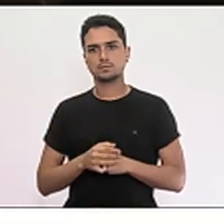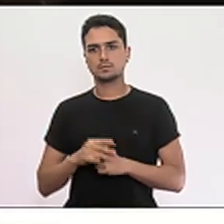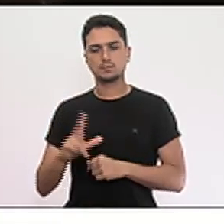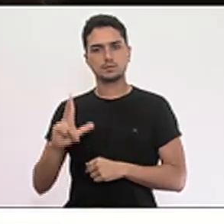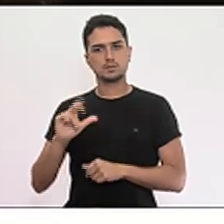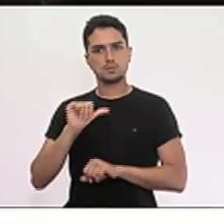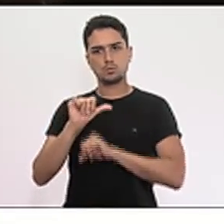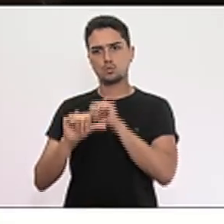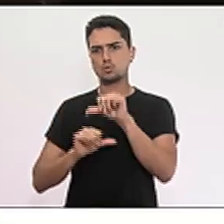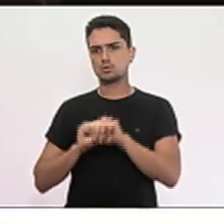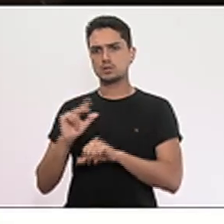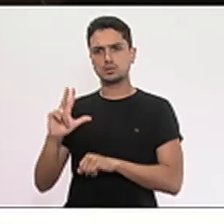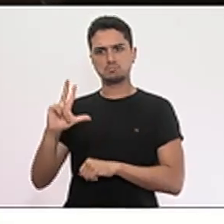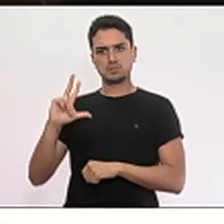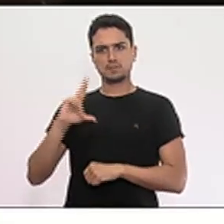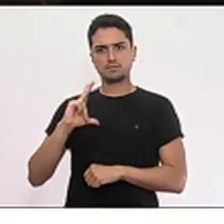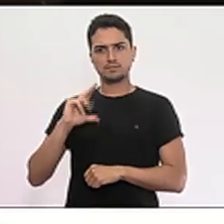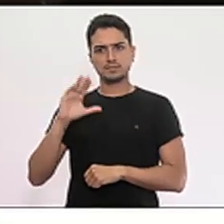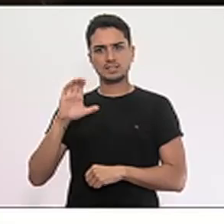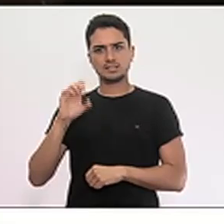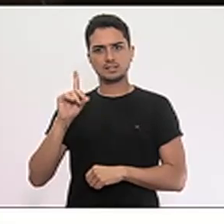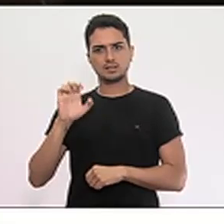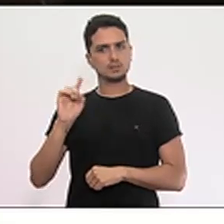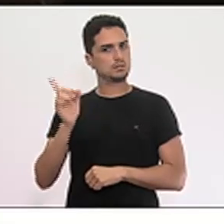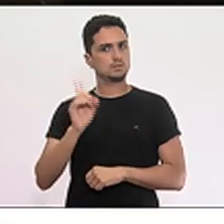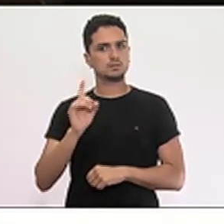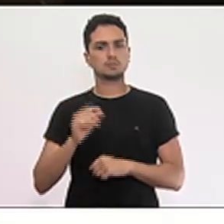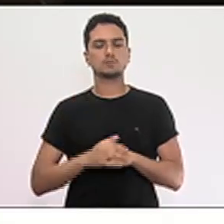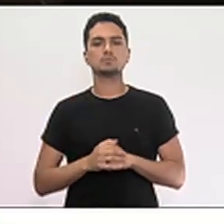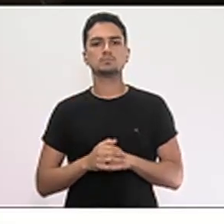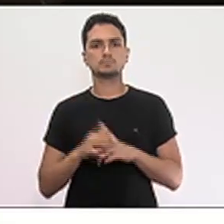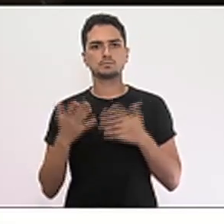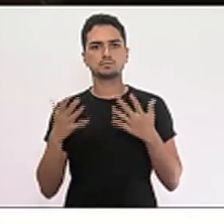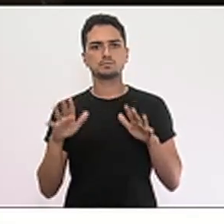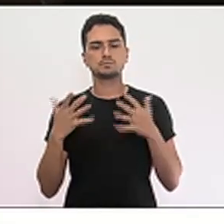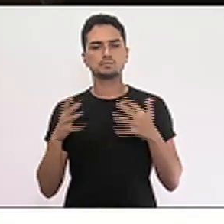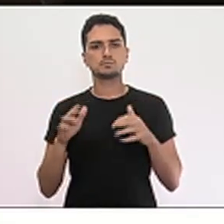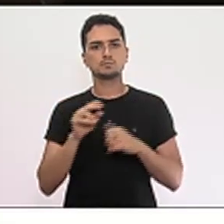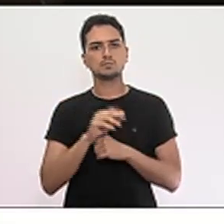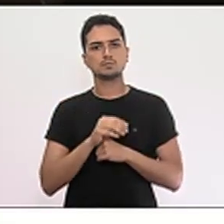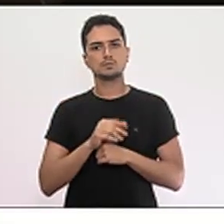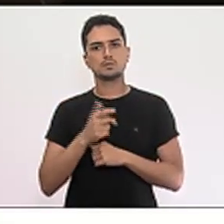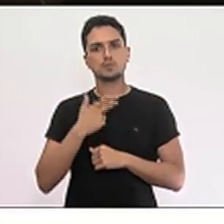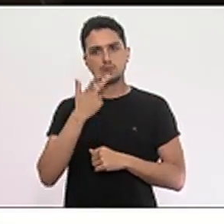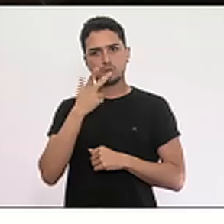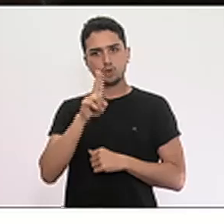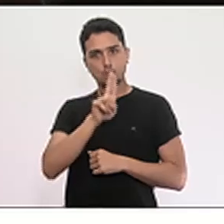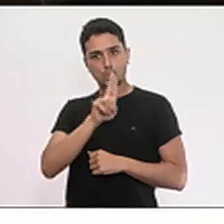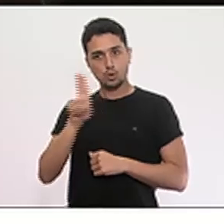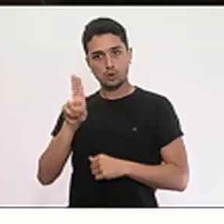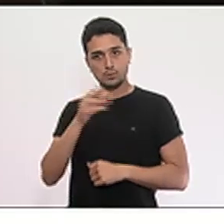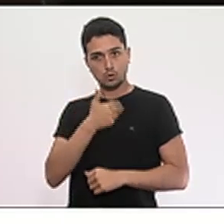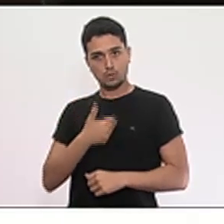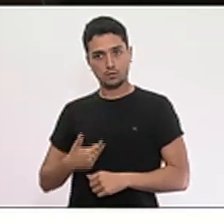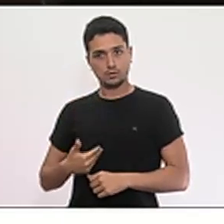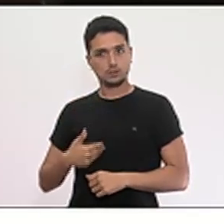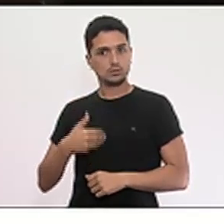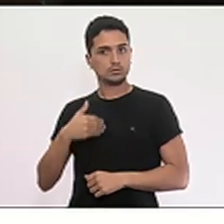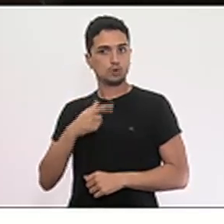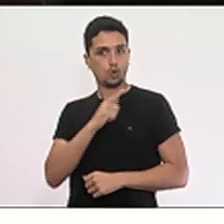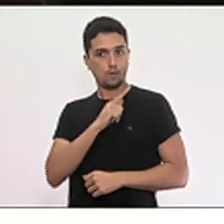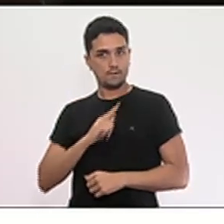SEDAI. Falo em nome do governador. Esse é o recado que eu trago para vocês